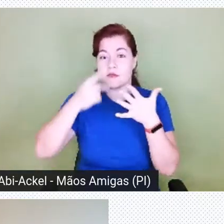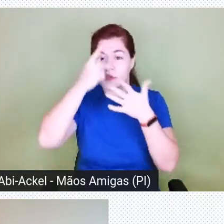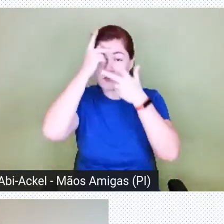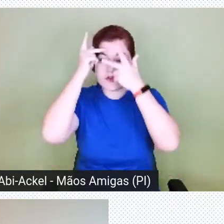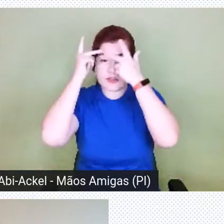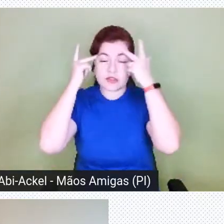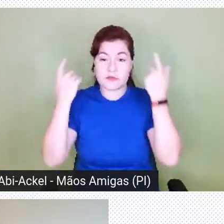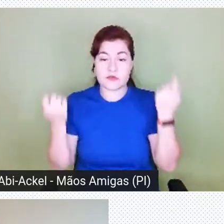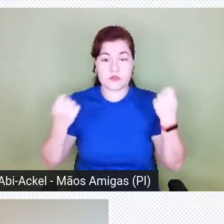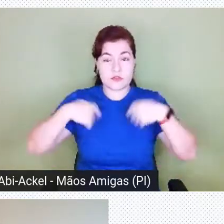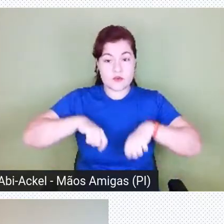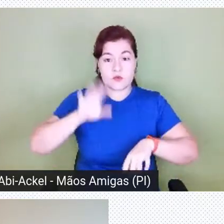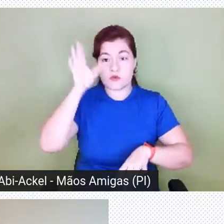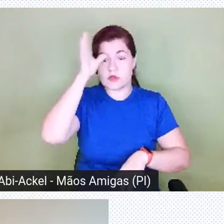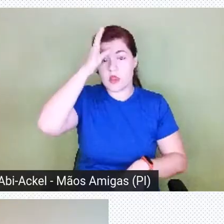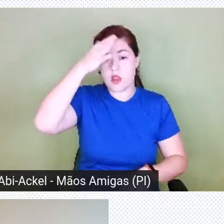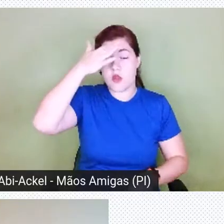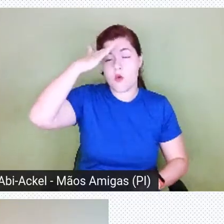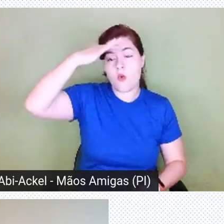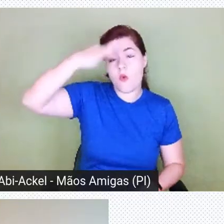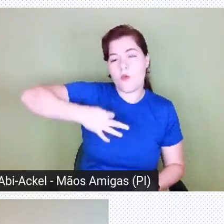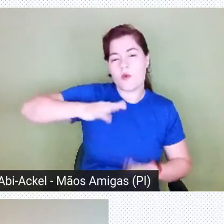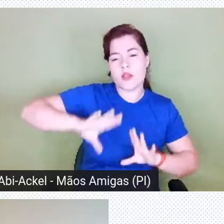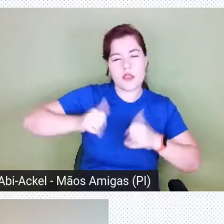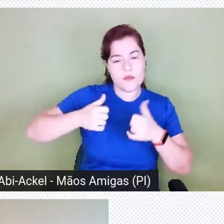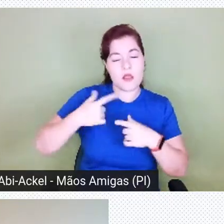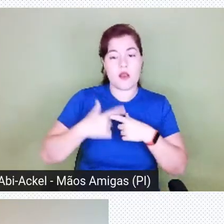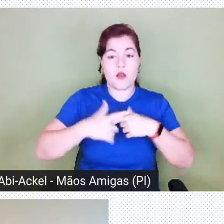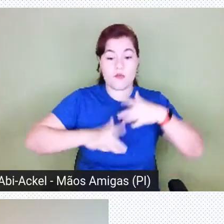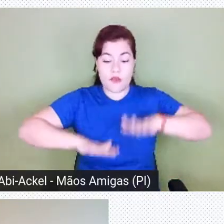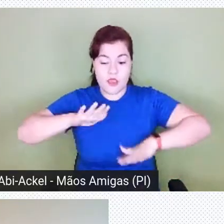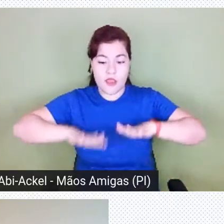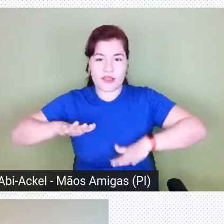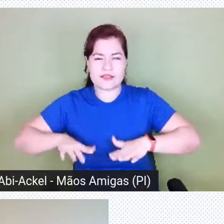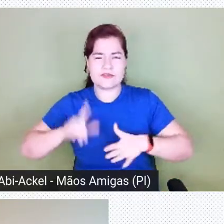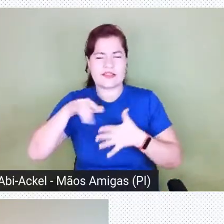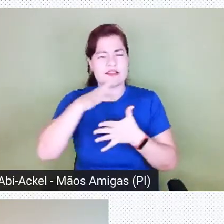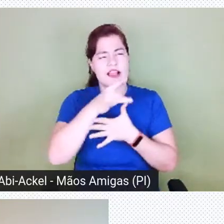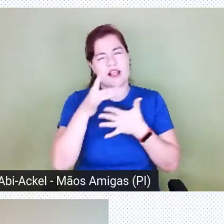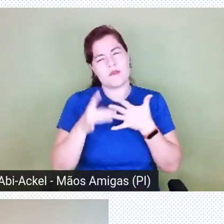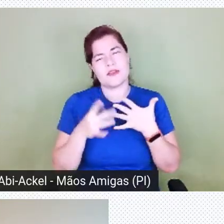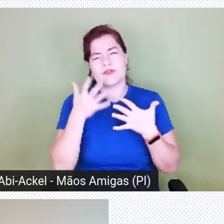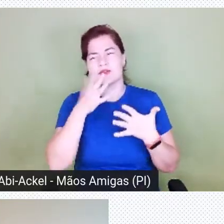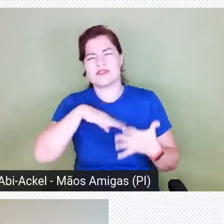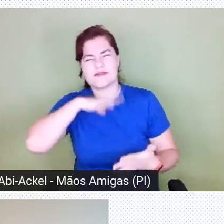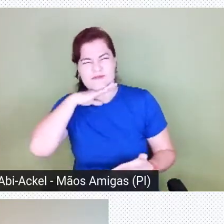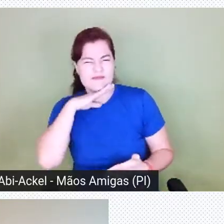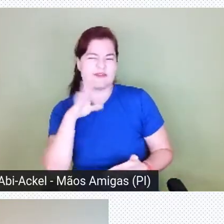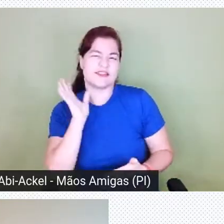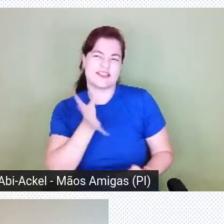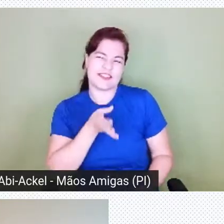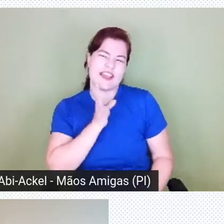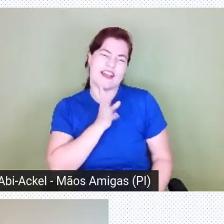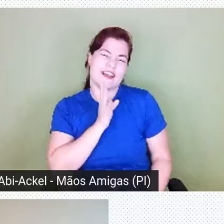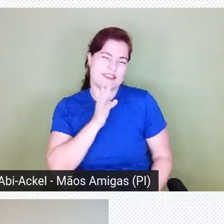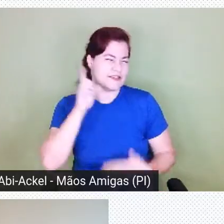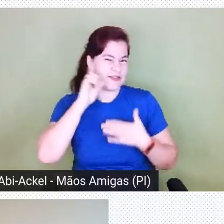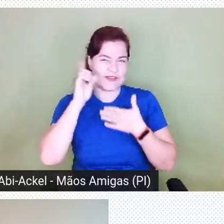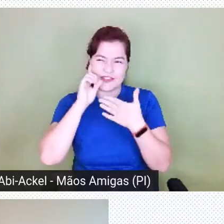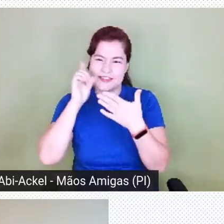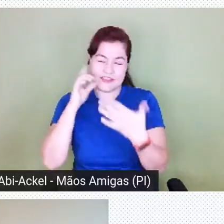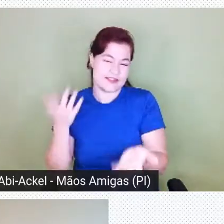pessoas possam compreender melhor, porque muitas vezes são elementos conhecidos do seu dia a dia.